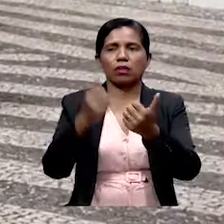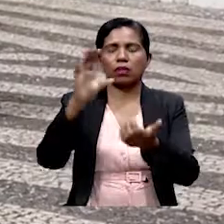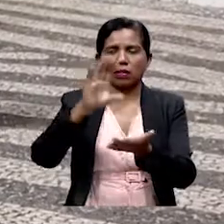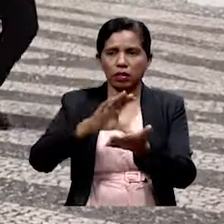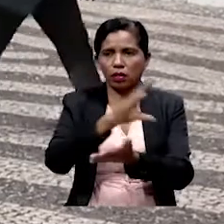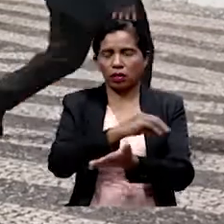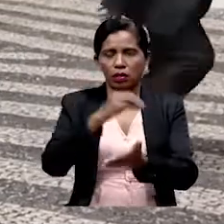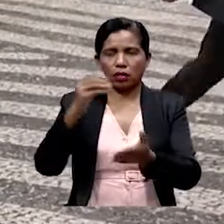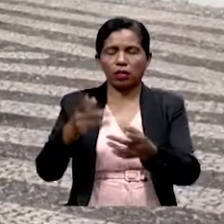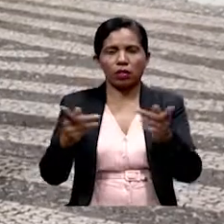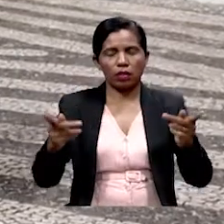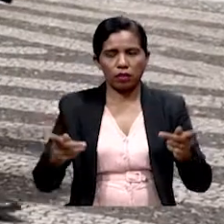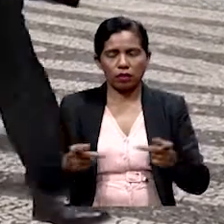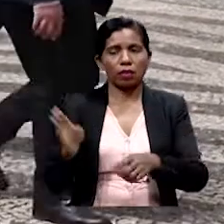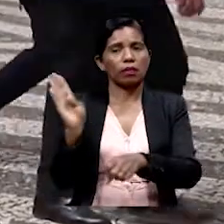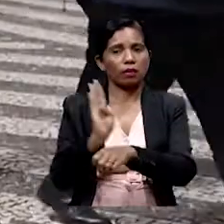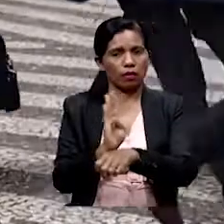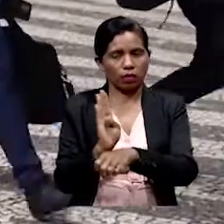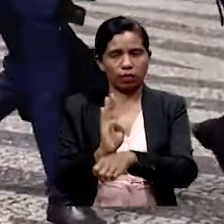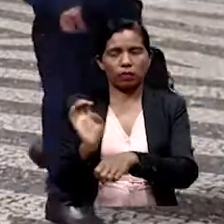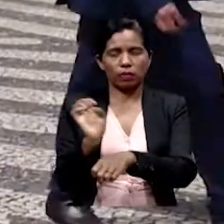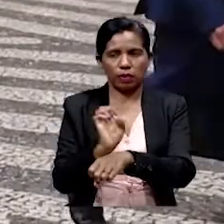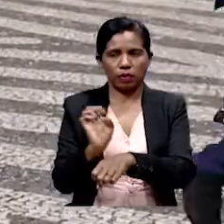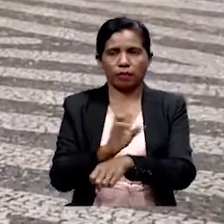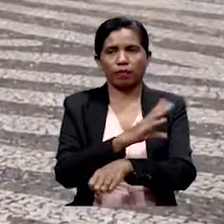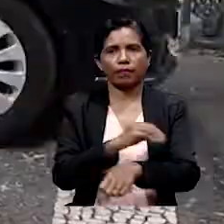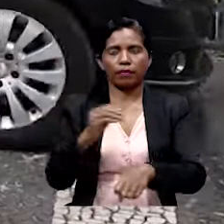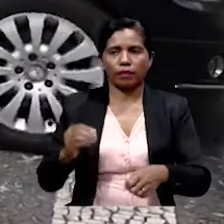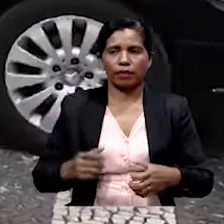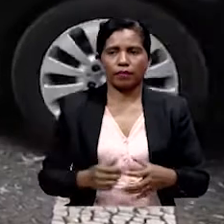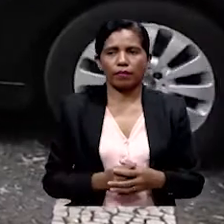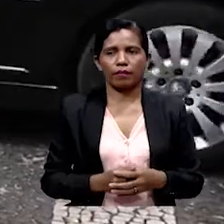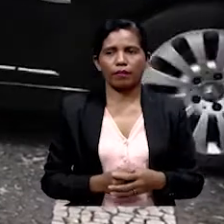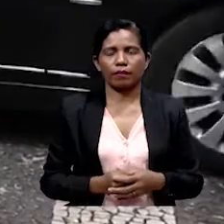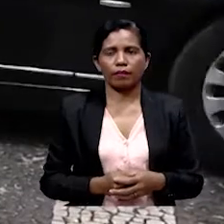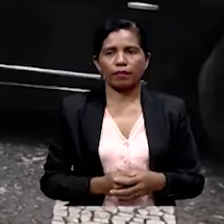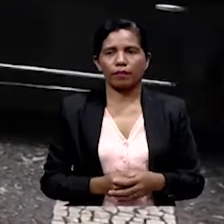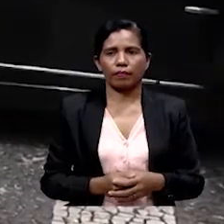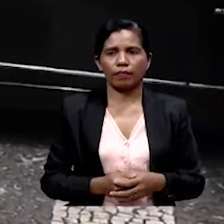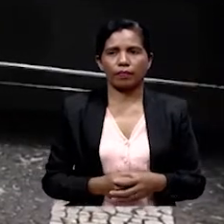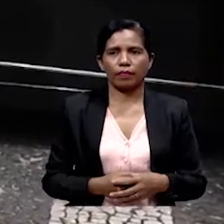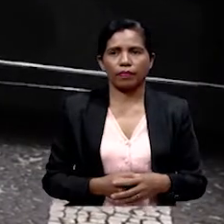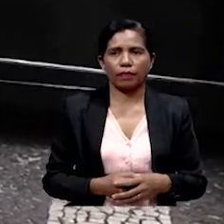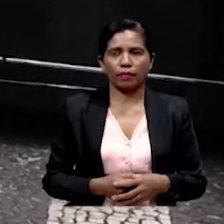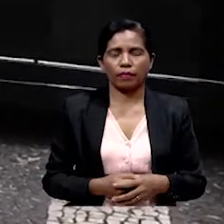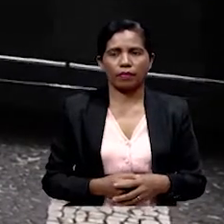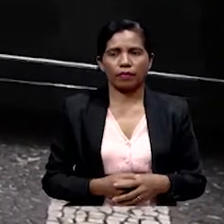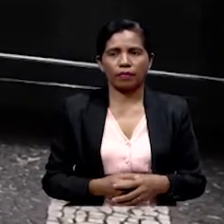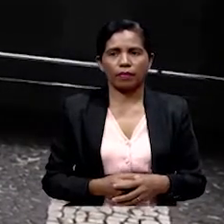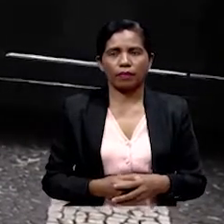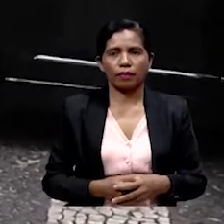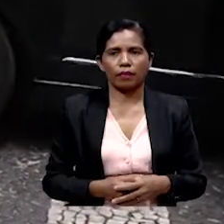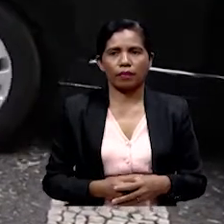área econômica e empresarial, contribuir para o desenvolvimento e melhoria a qualidade de vida no meu